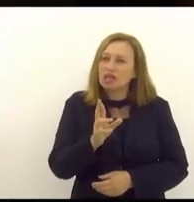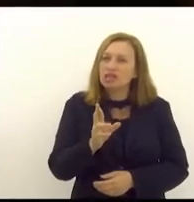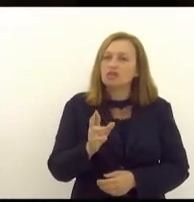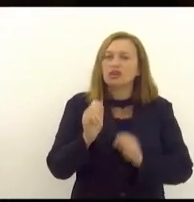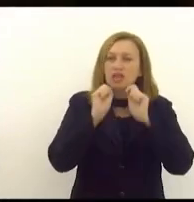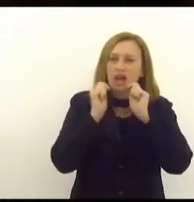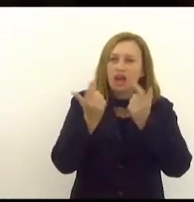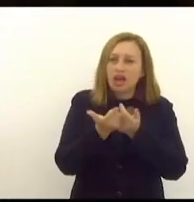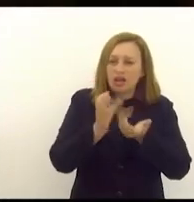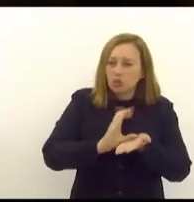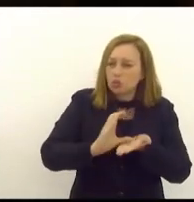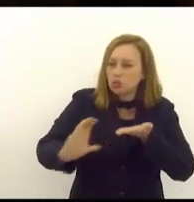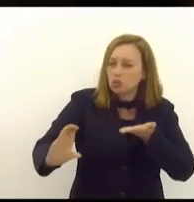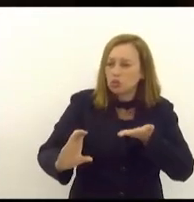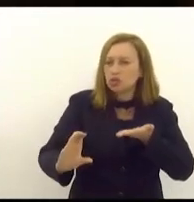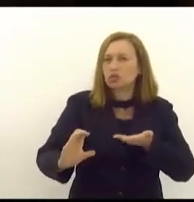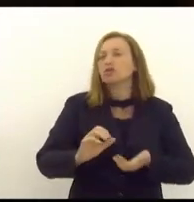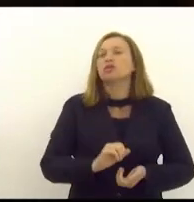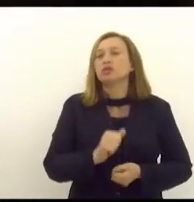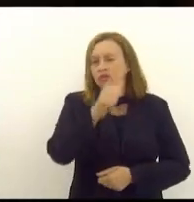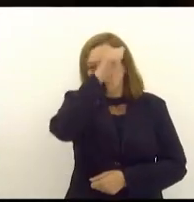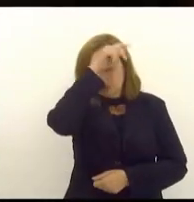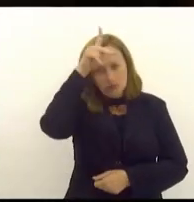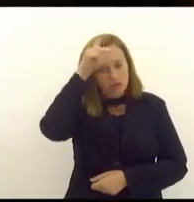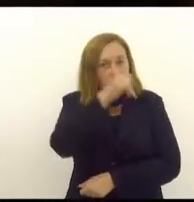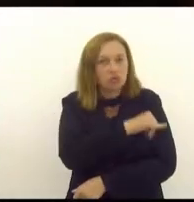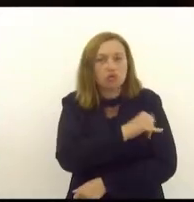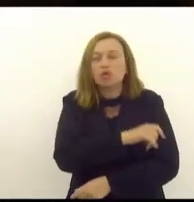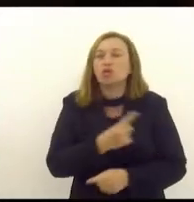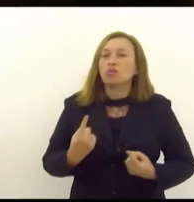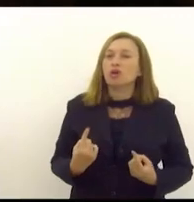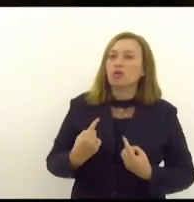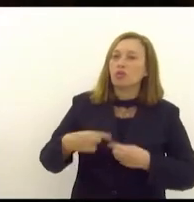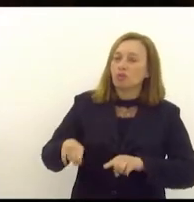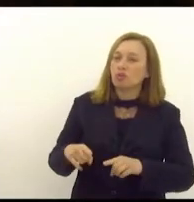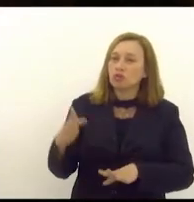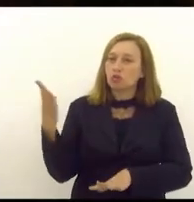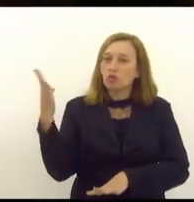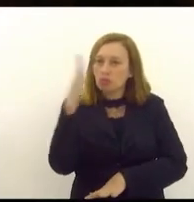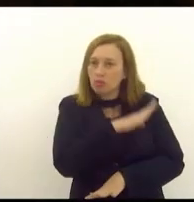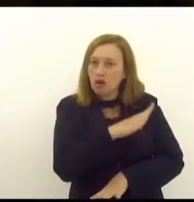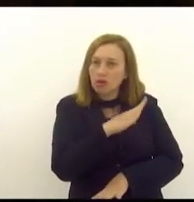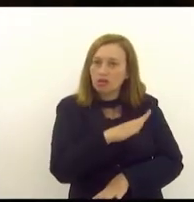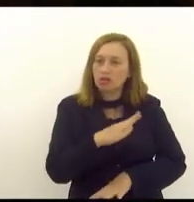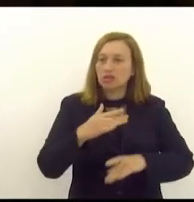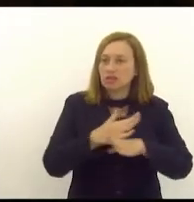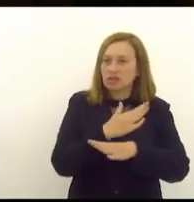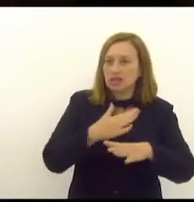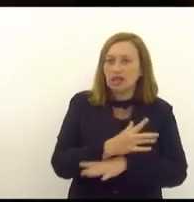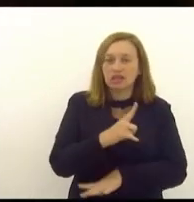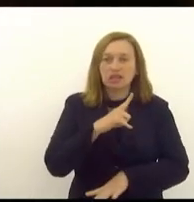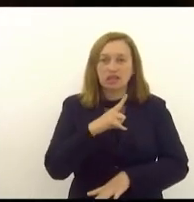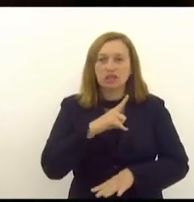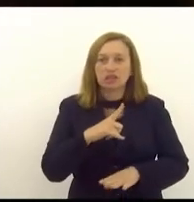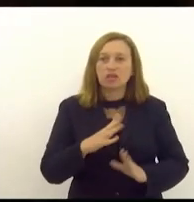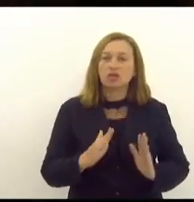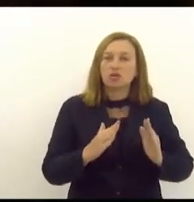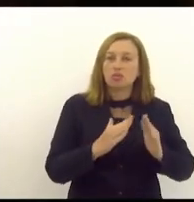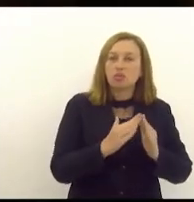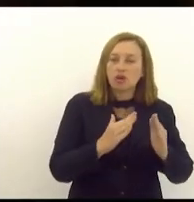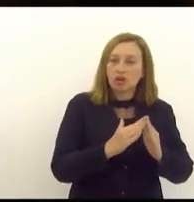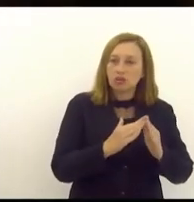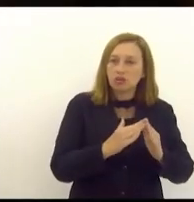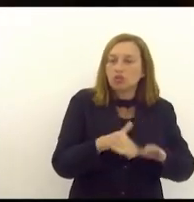Assembleia Legislativa para a Prefeitura do Rio de Janeiro para combater o mal que se prolifera na nossa cidade que são os moradores de rua